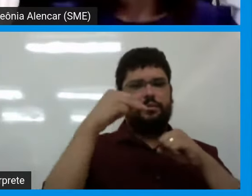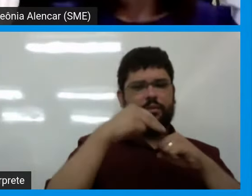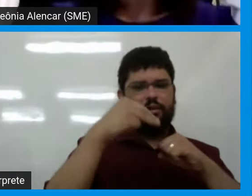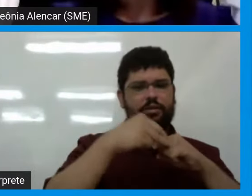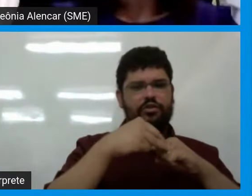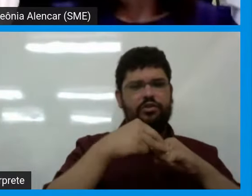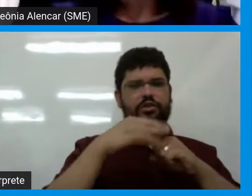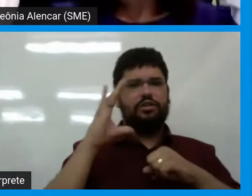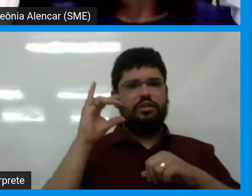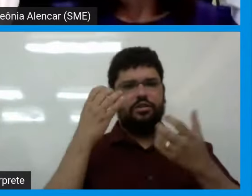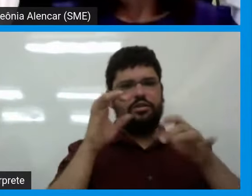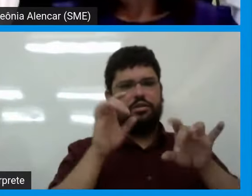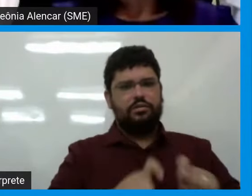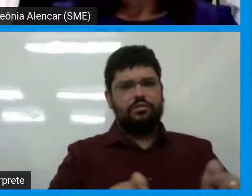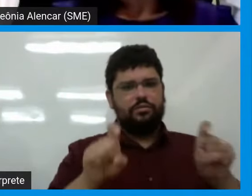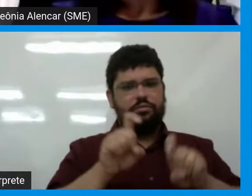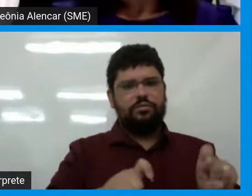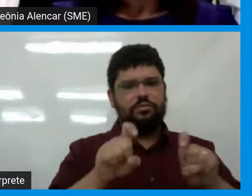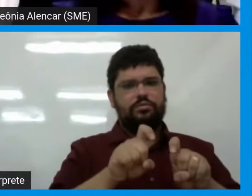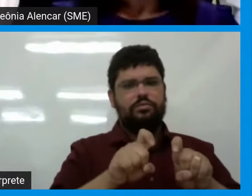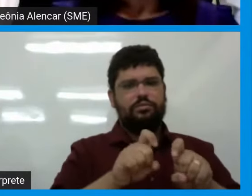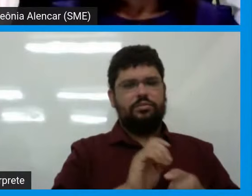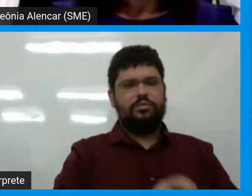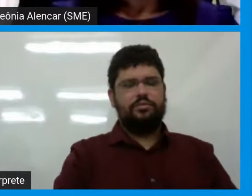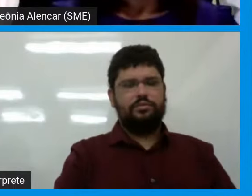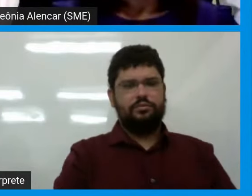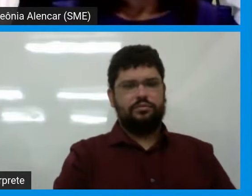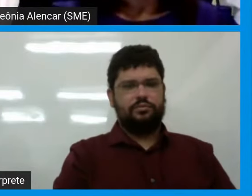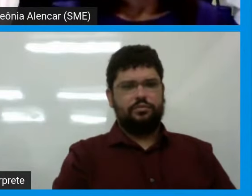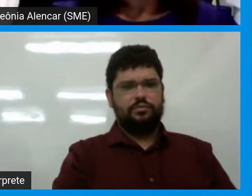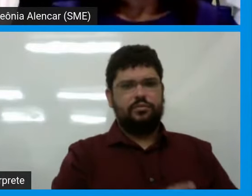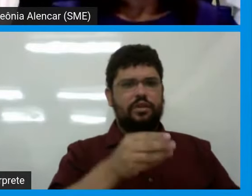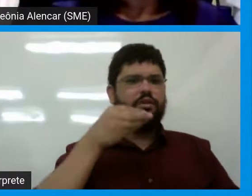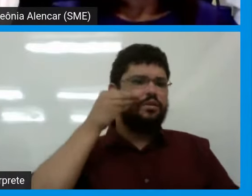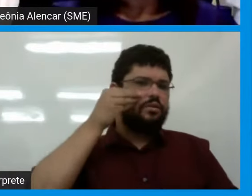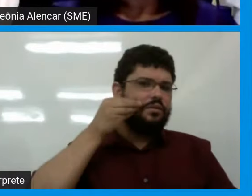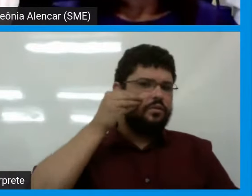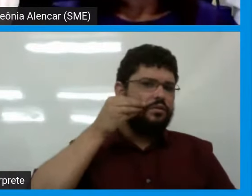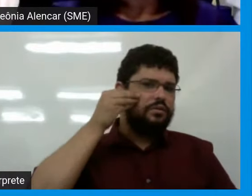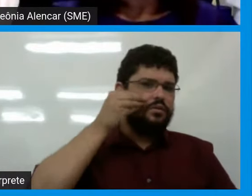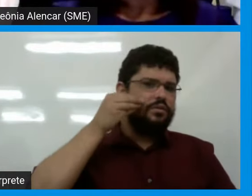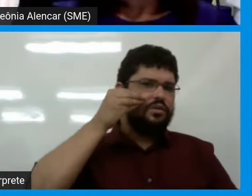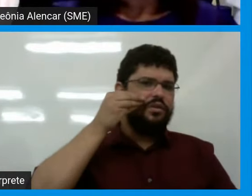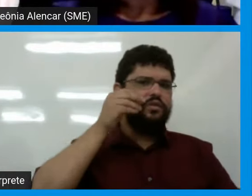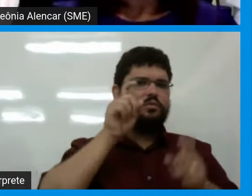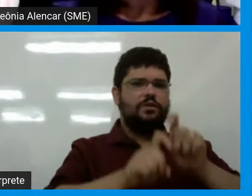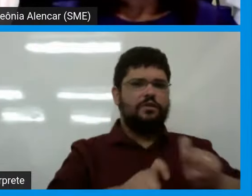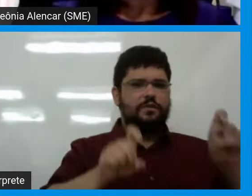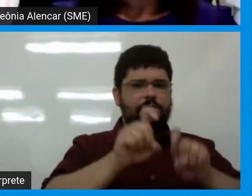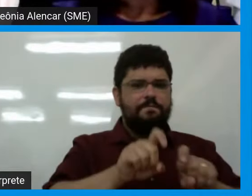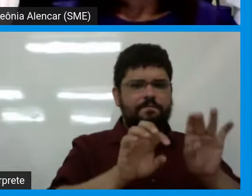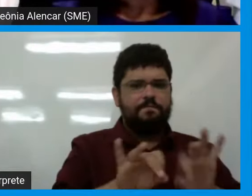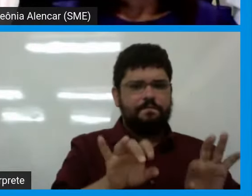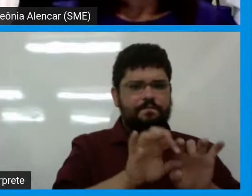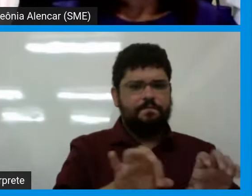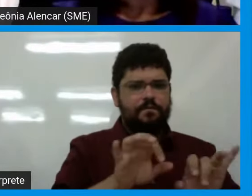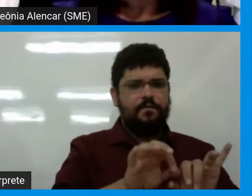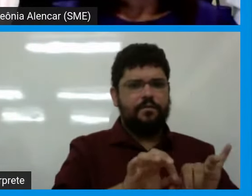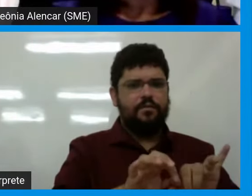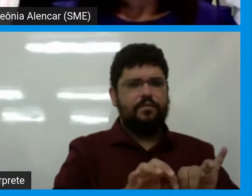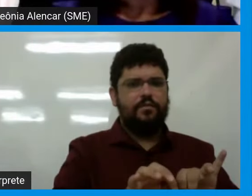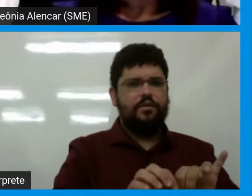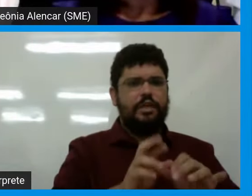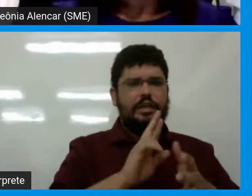UFRN. Professor Chico Dantas, ele tem experiência na área das ciências da computação, com destaque para